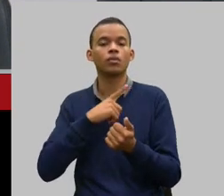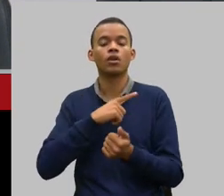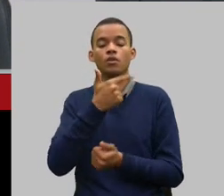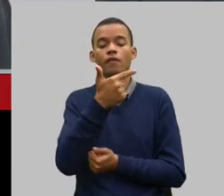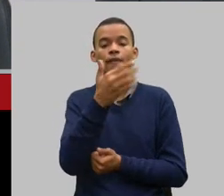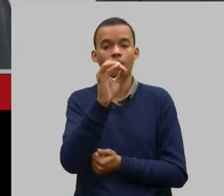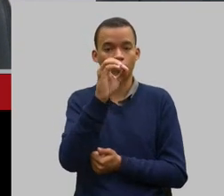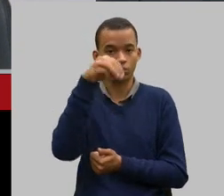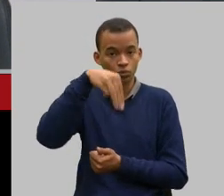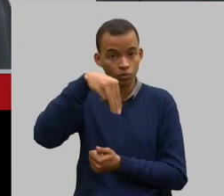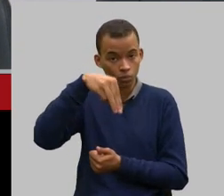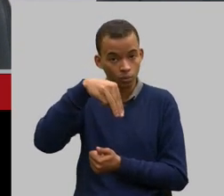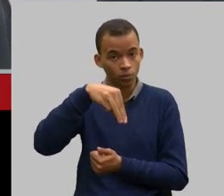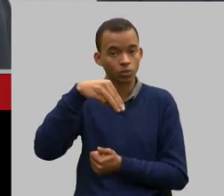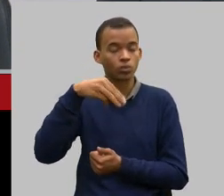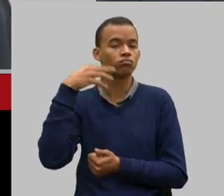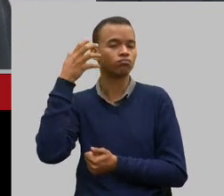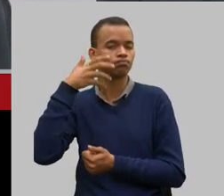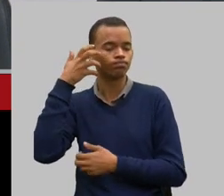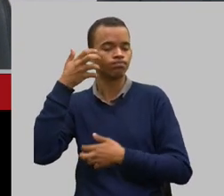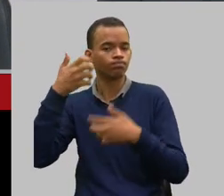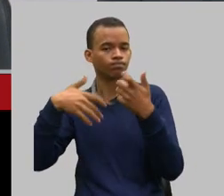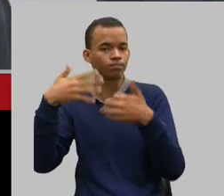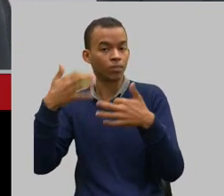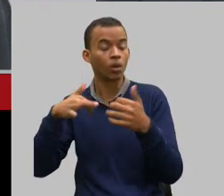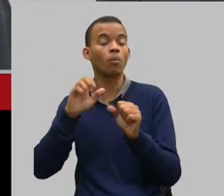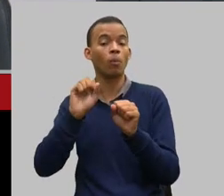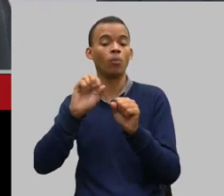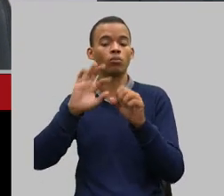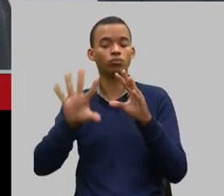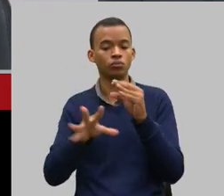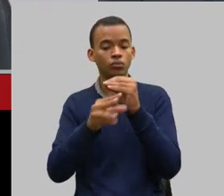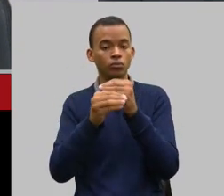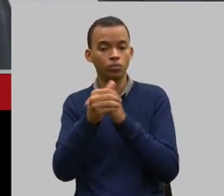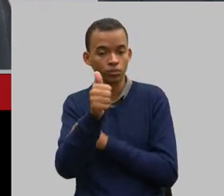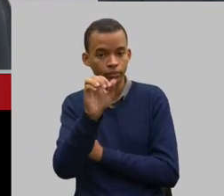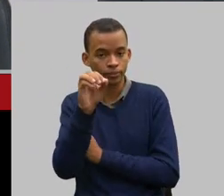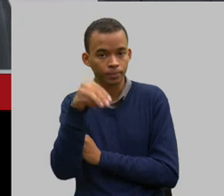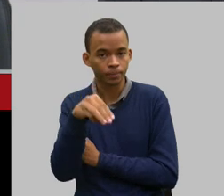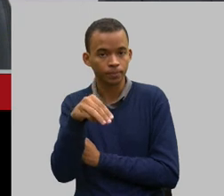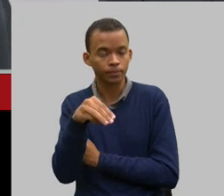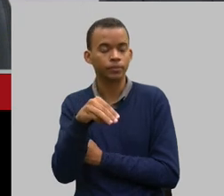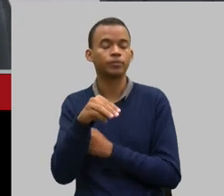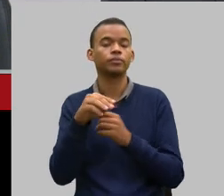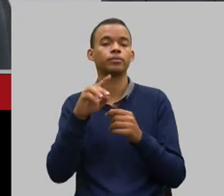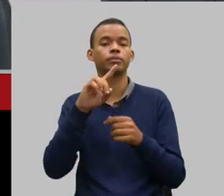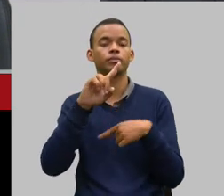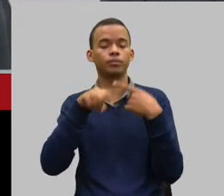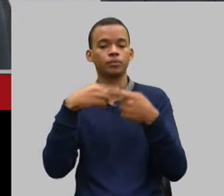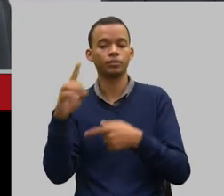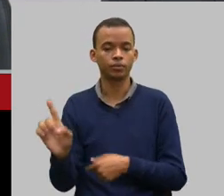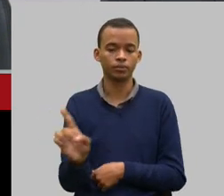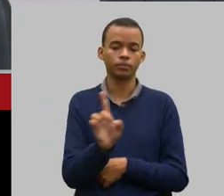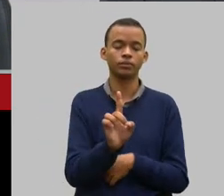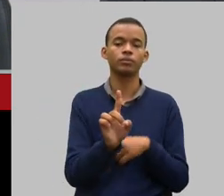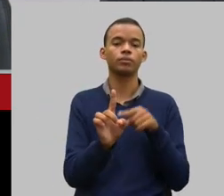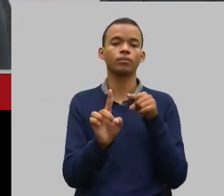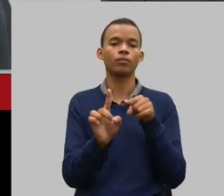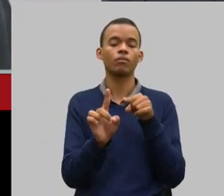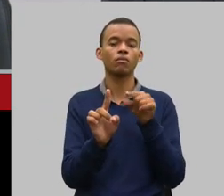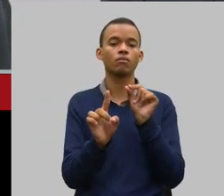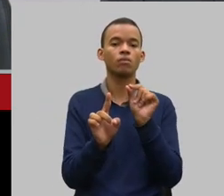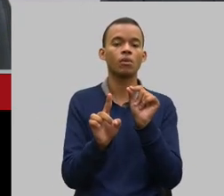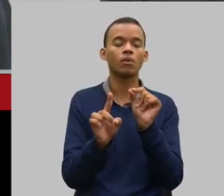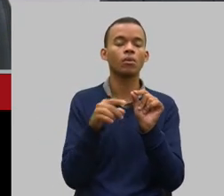por mais 10 minutos para sua exposição na sequência será concedida a palavra